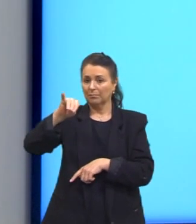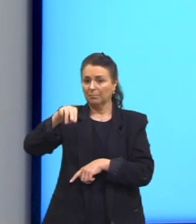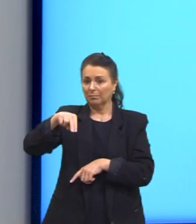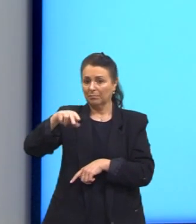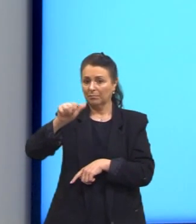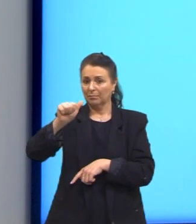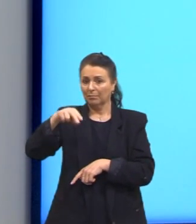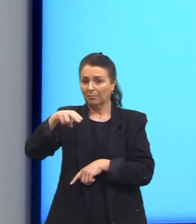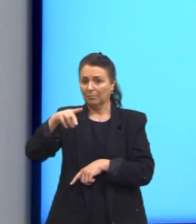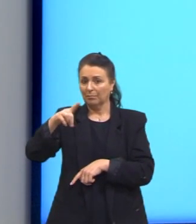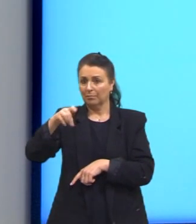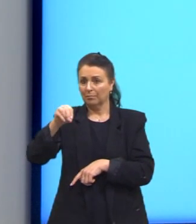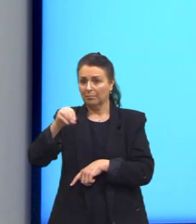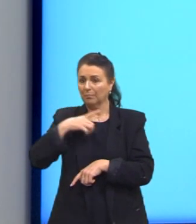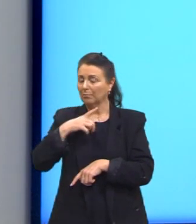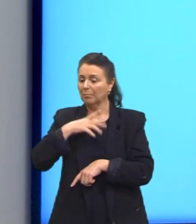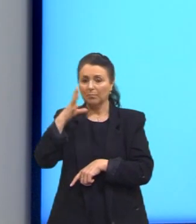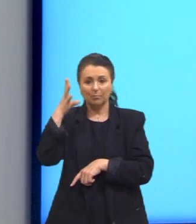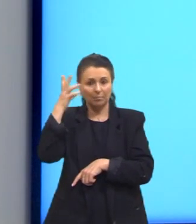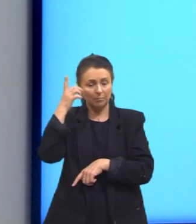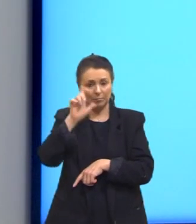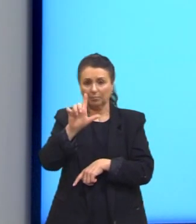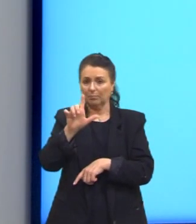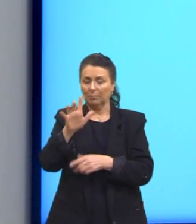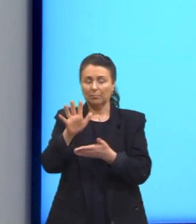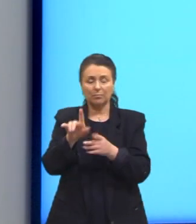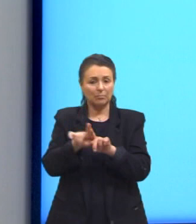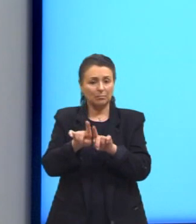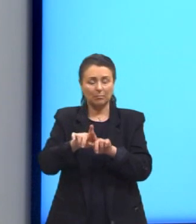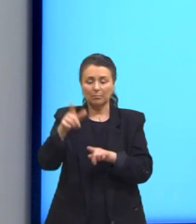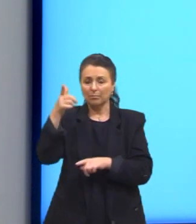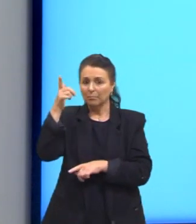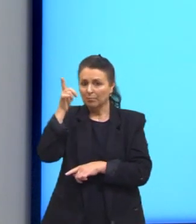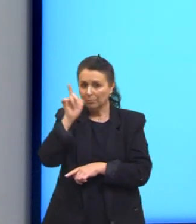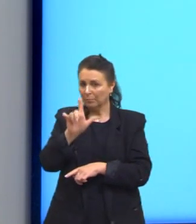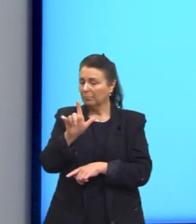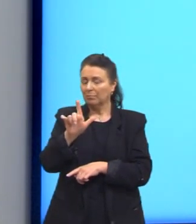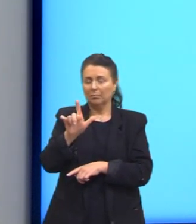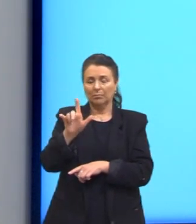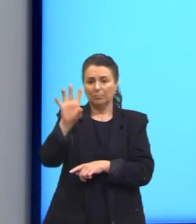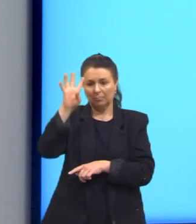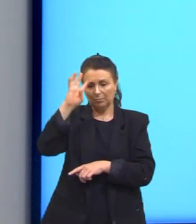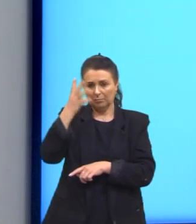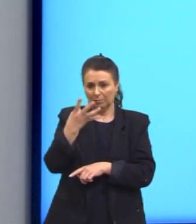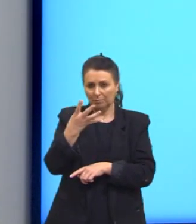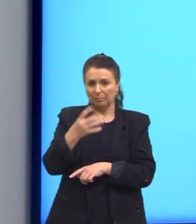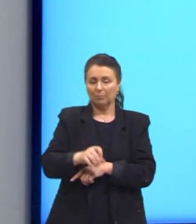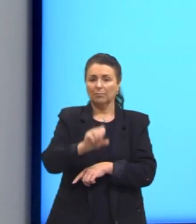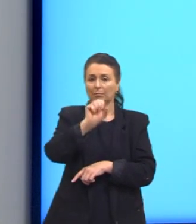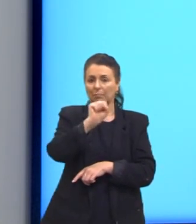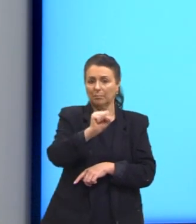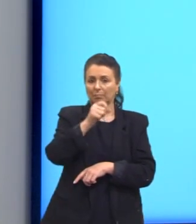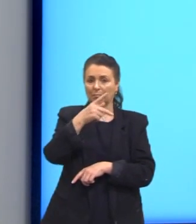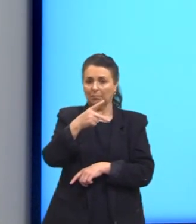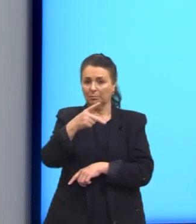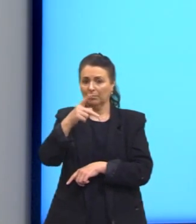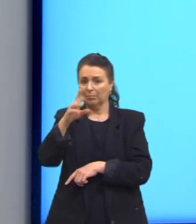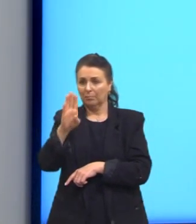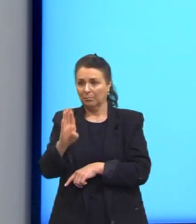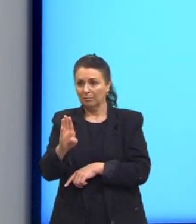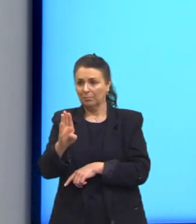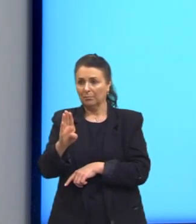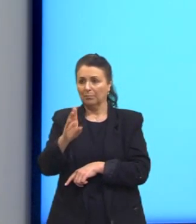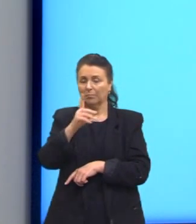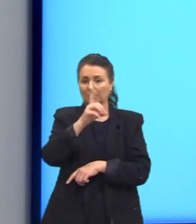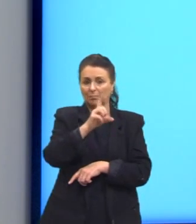soluções, ou impossível, nem consigo resolver, né? Então, a gente resume o SPD, o